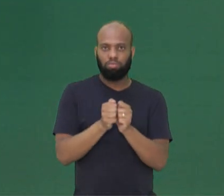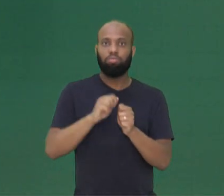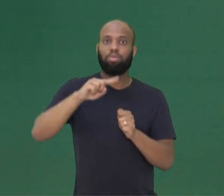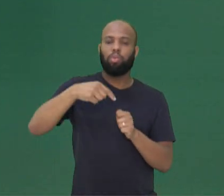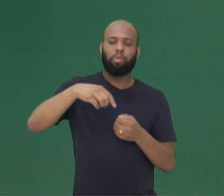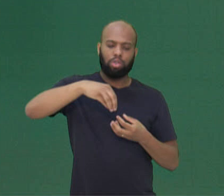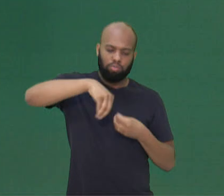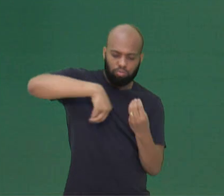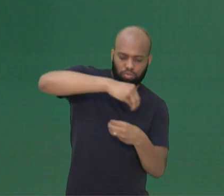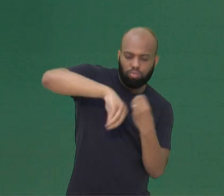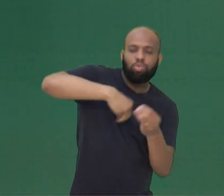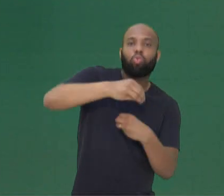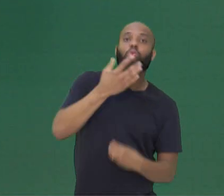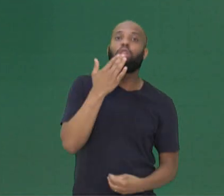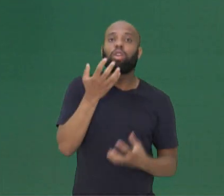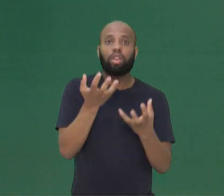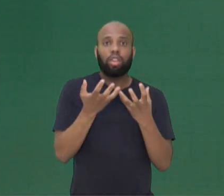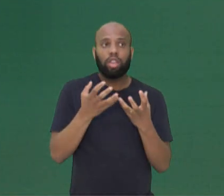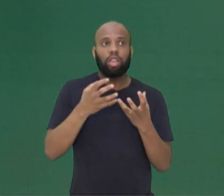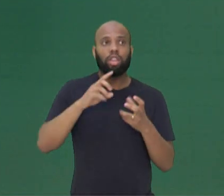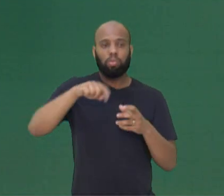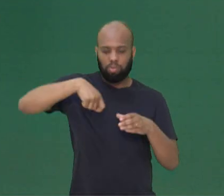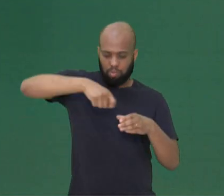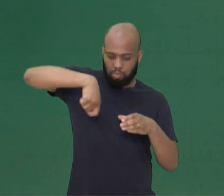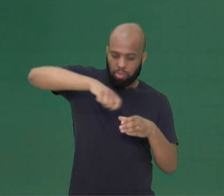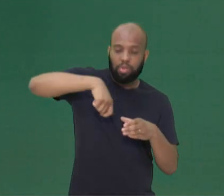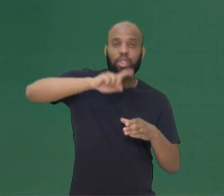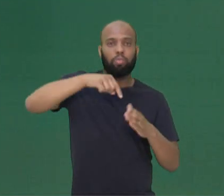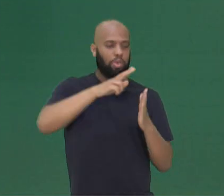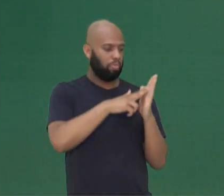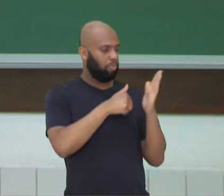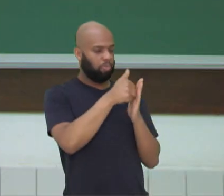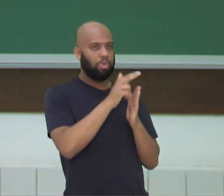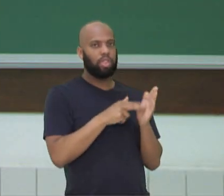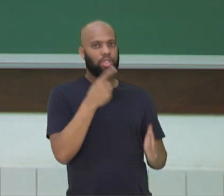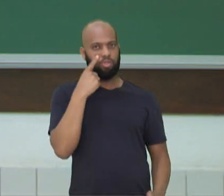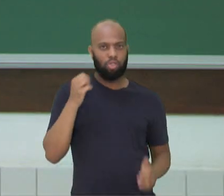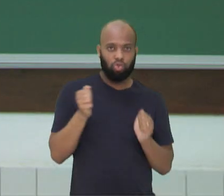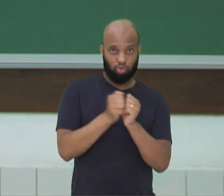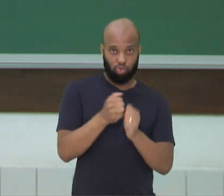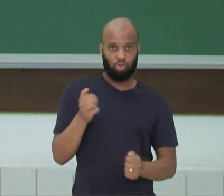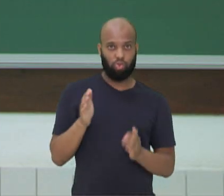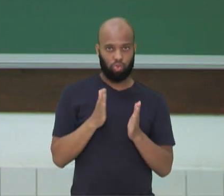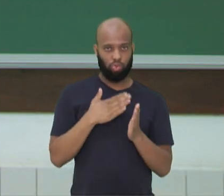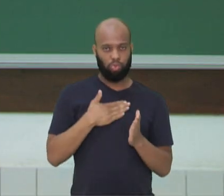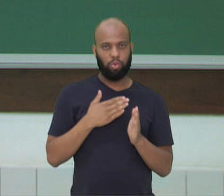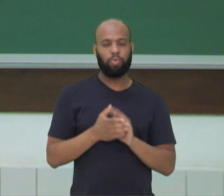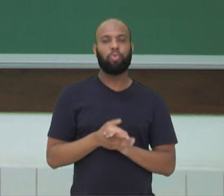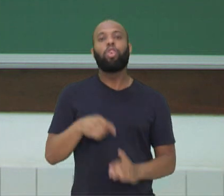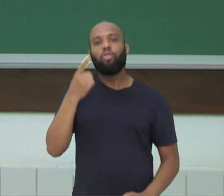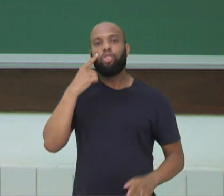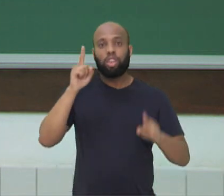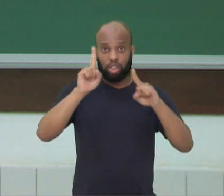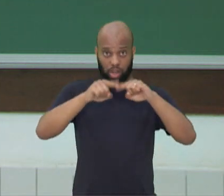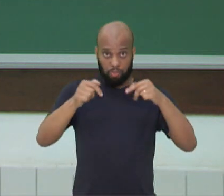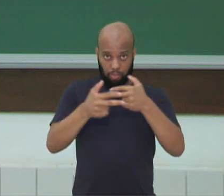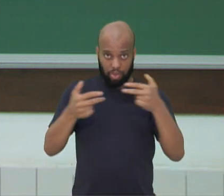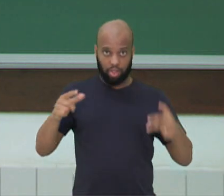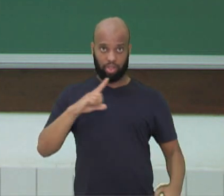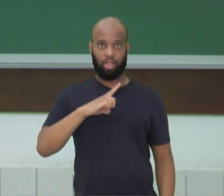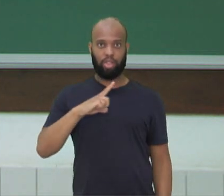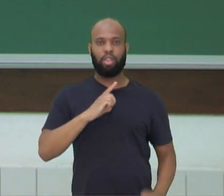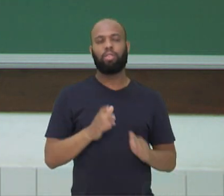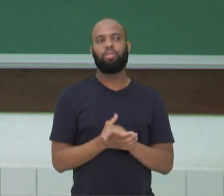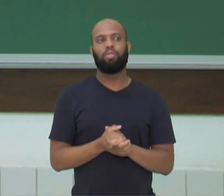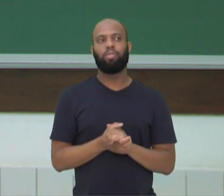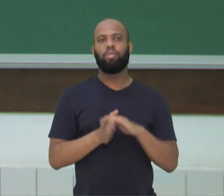tom desejado e pôr a mão na massa e pintar. Vamos acompanhar aqui comigo na mesa? Então, olha os materiais que eu trouxe para vocês.